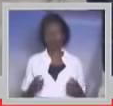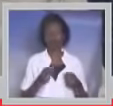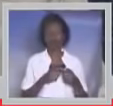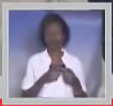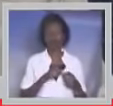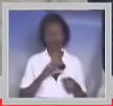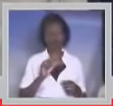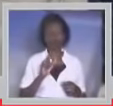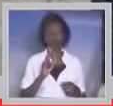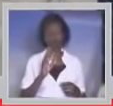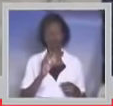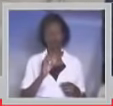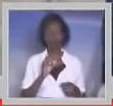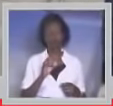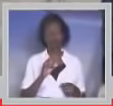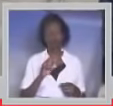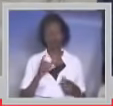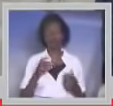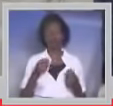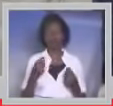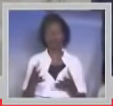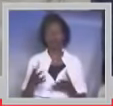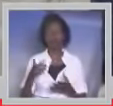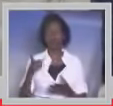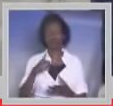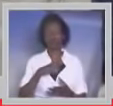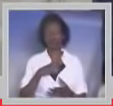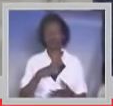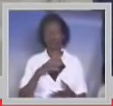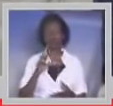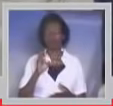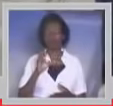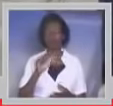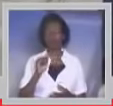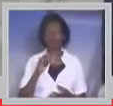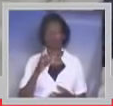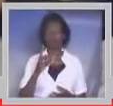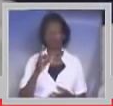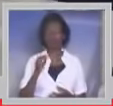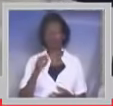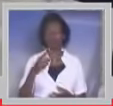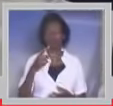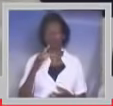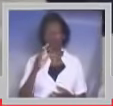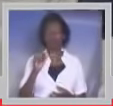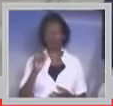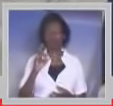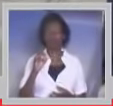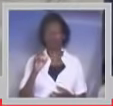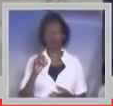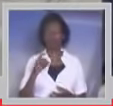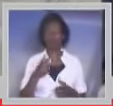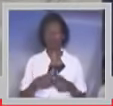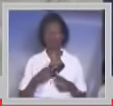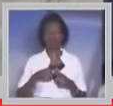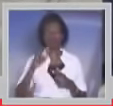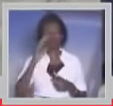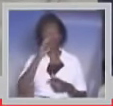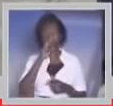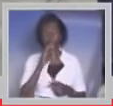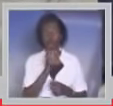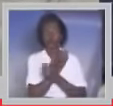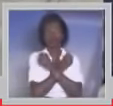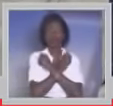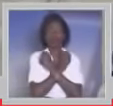laudo se ele está readaptados é porque é sério seu presidência a umas Stereo os